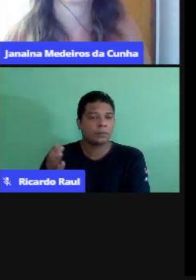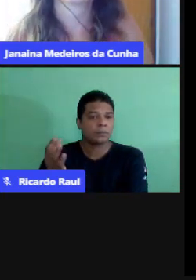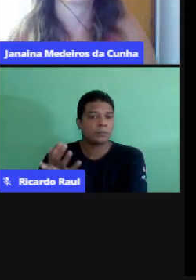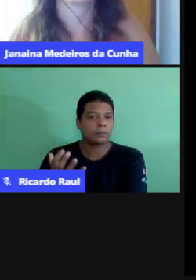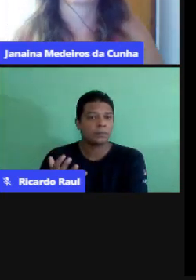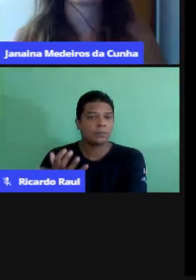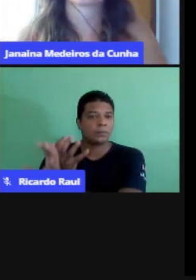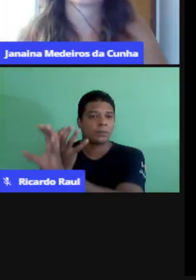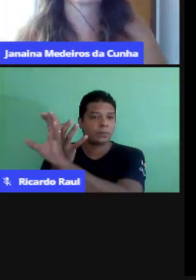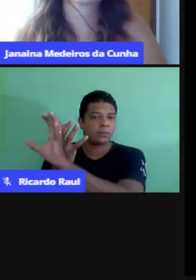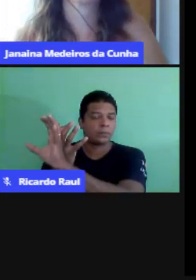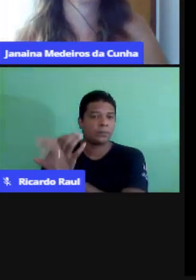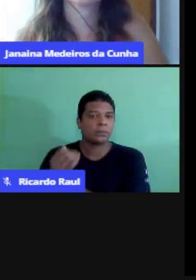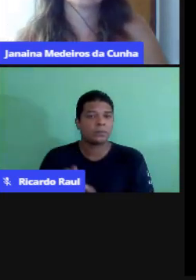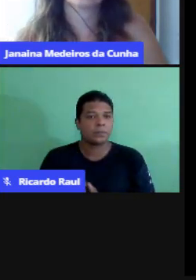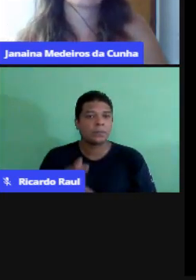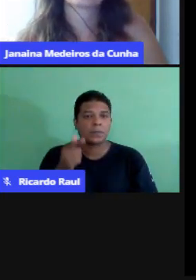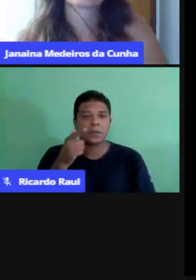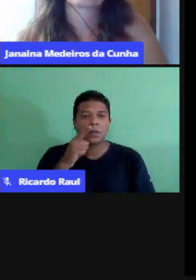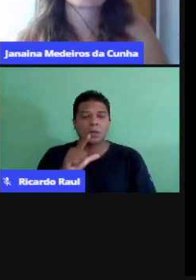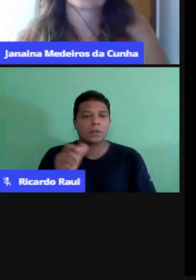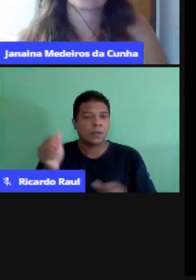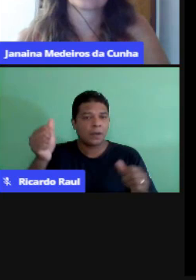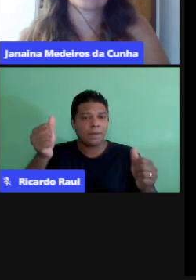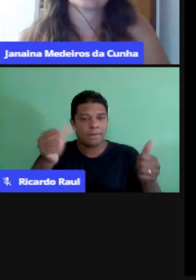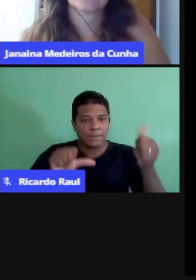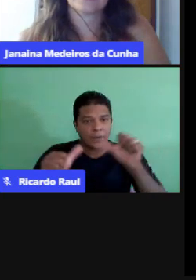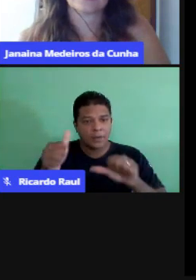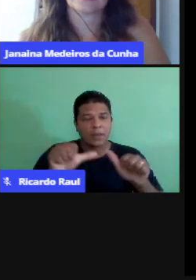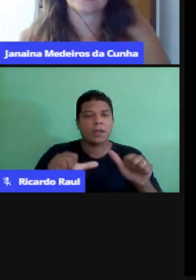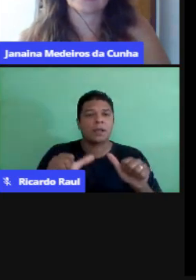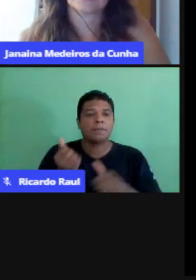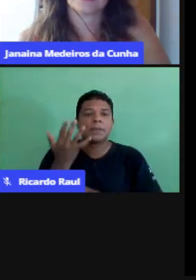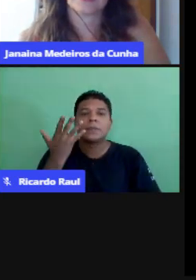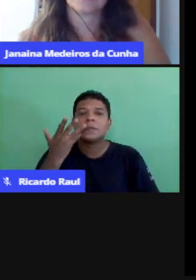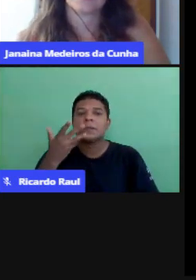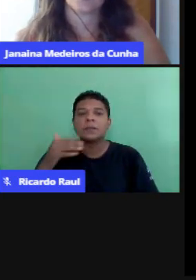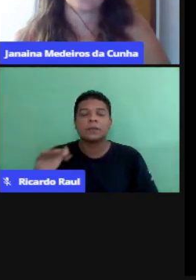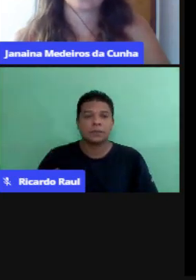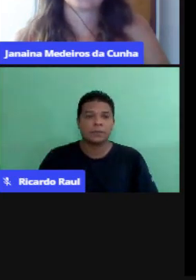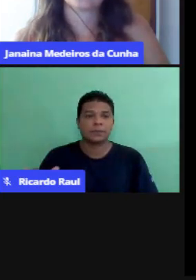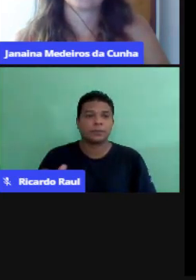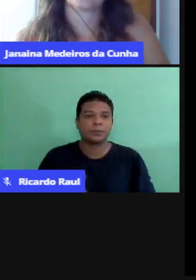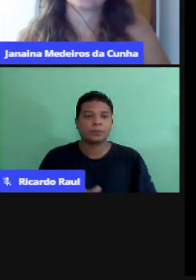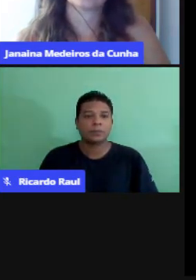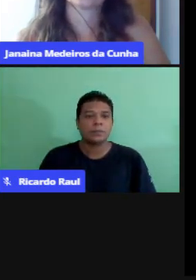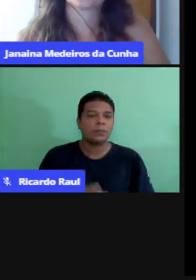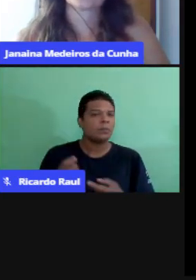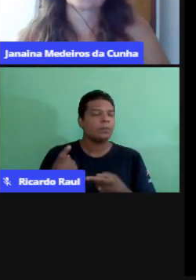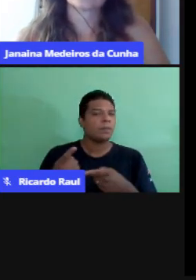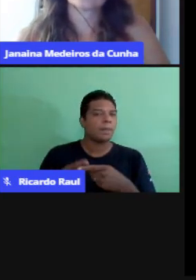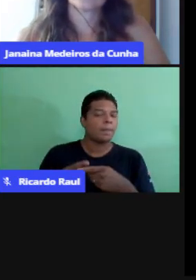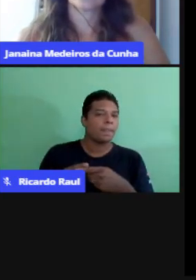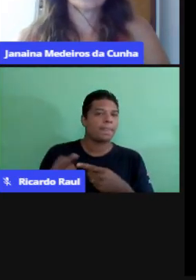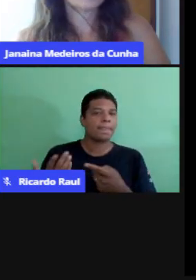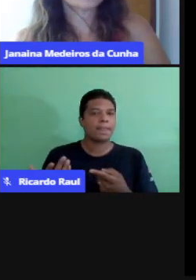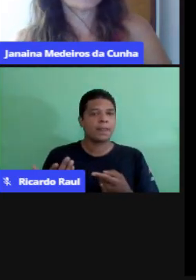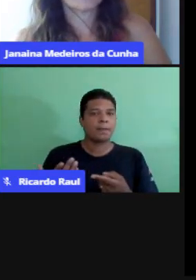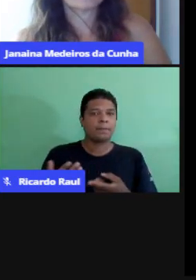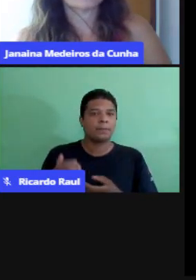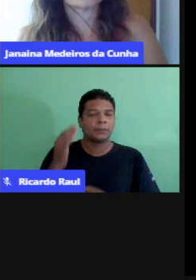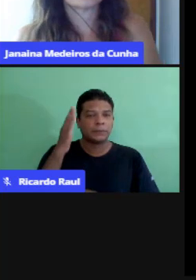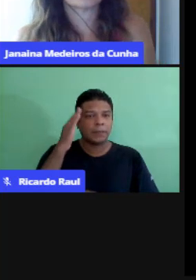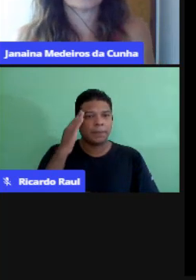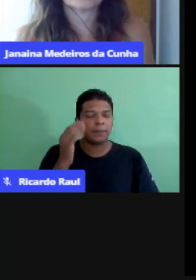estar conseguindo avaliar aquelas crianças, né? Porque nós sabemos